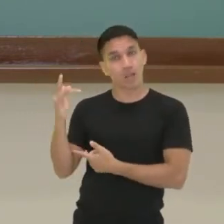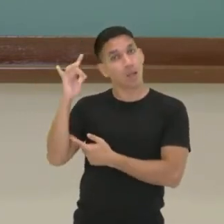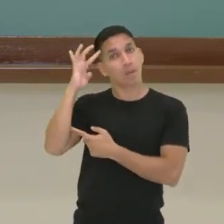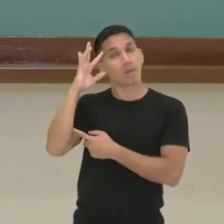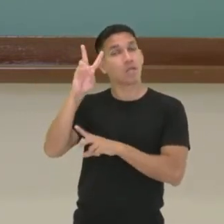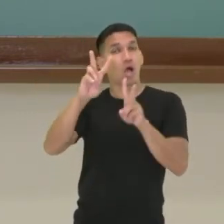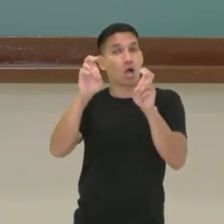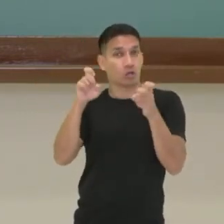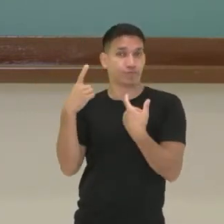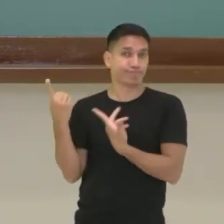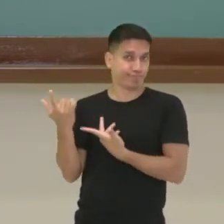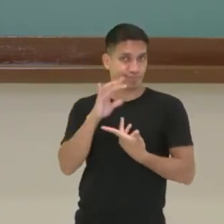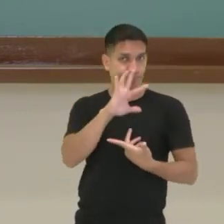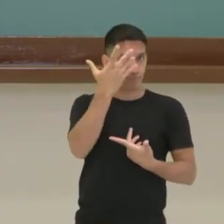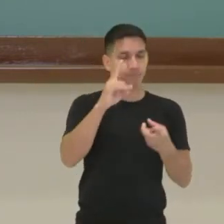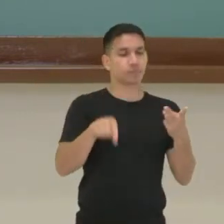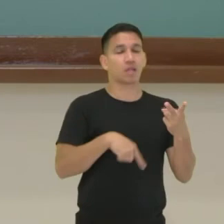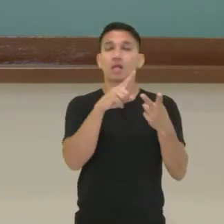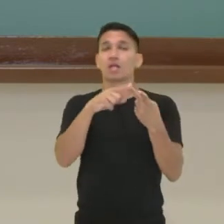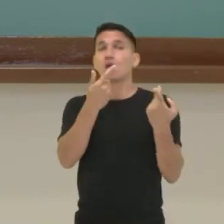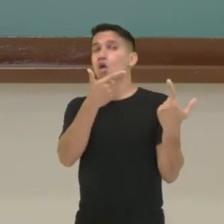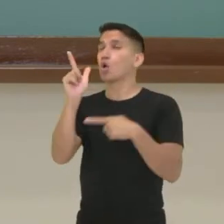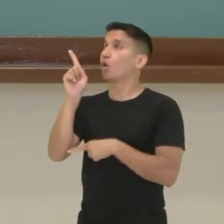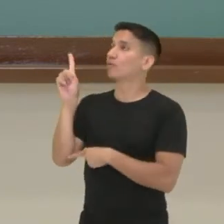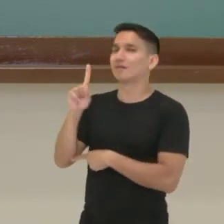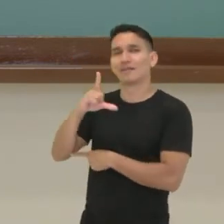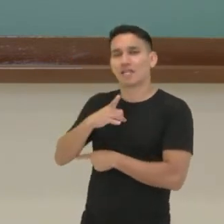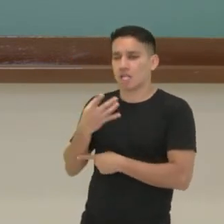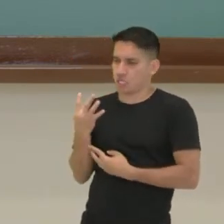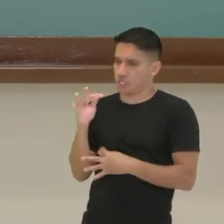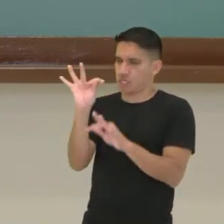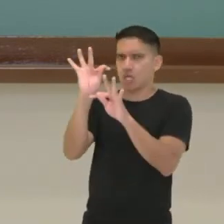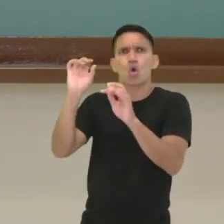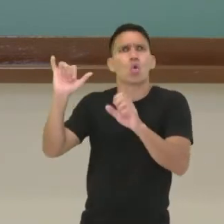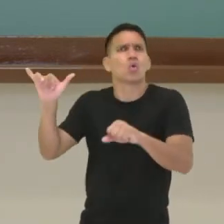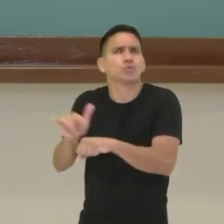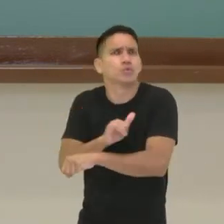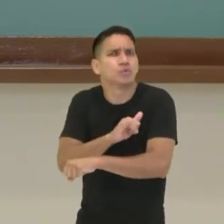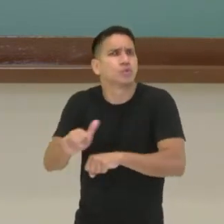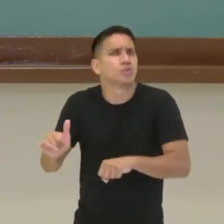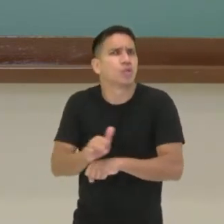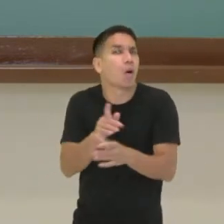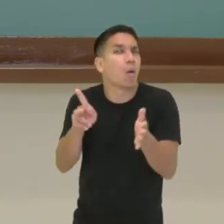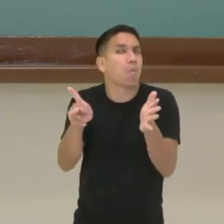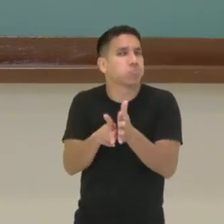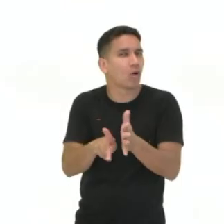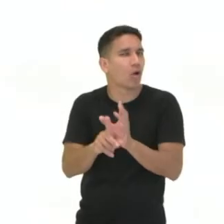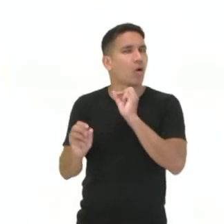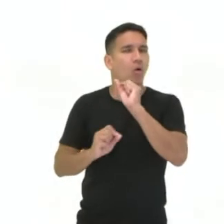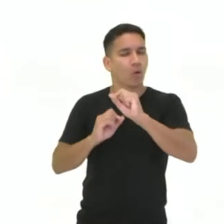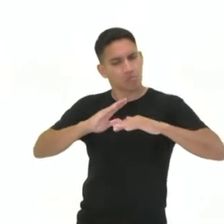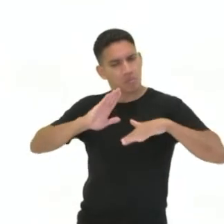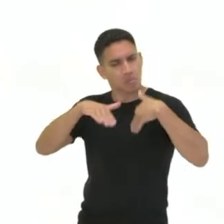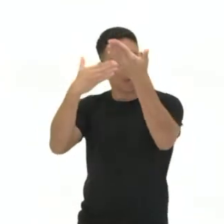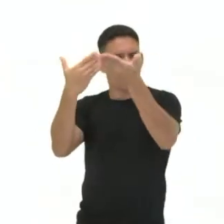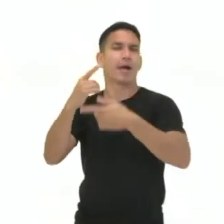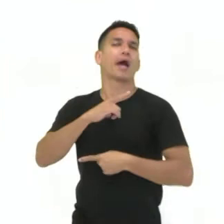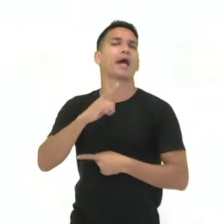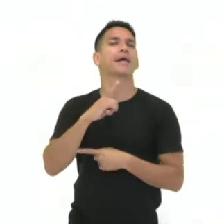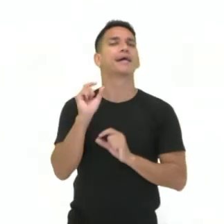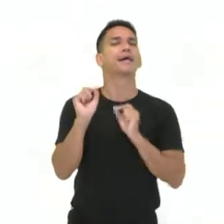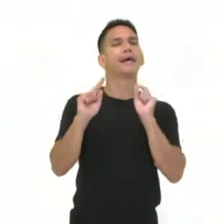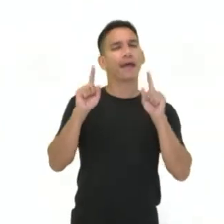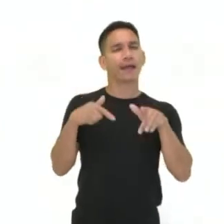esse fenômeno, e o desenvolvimento da técnica. Mas o desenvolvimento do aparato técnico, da técnica,